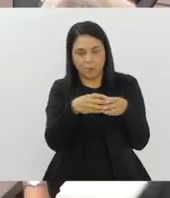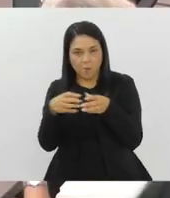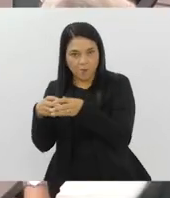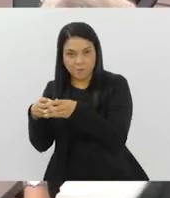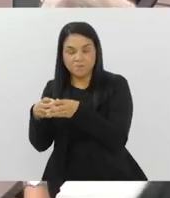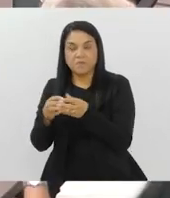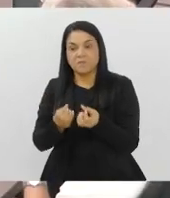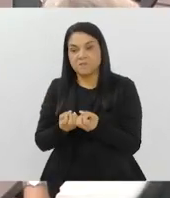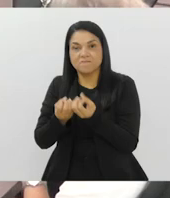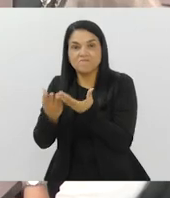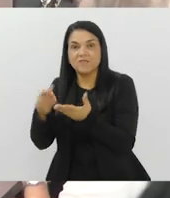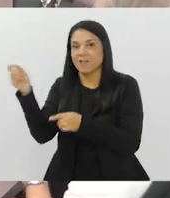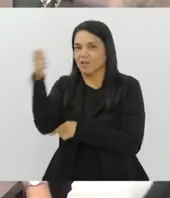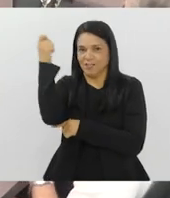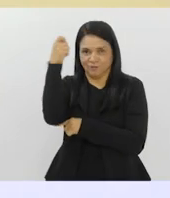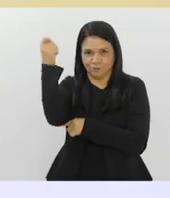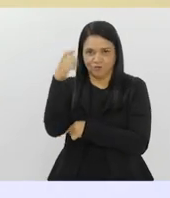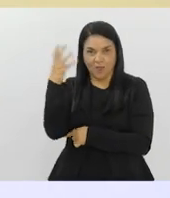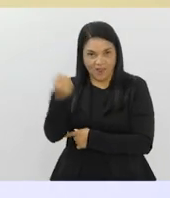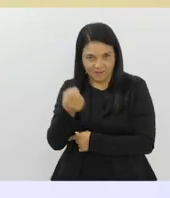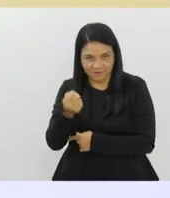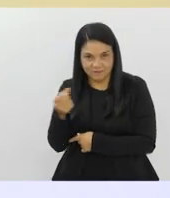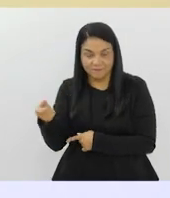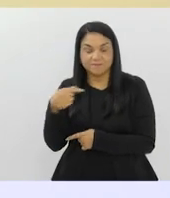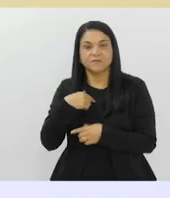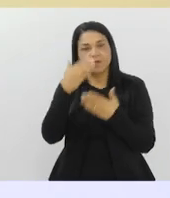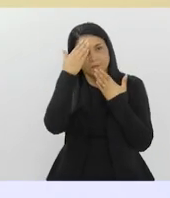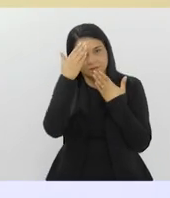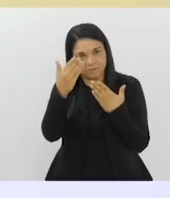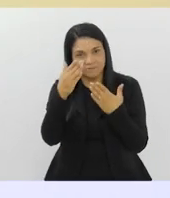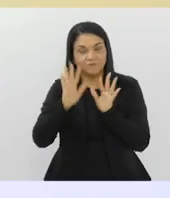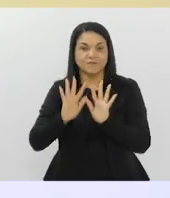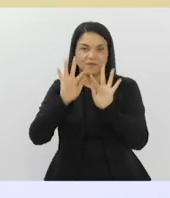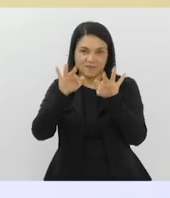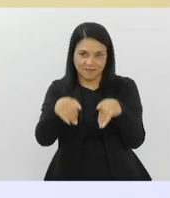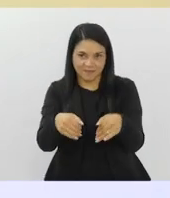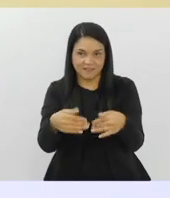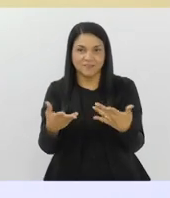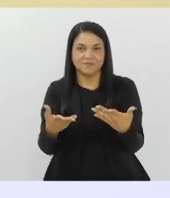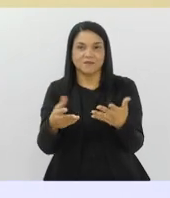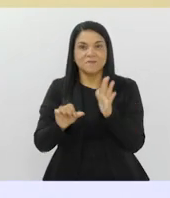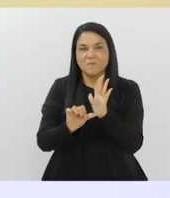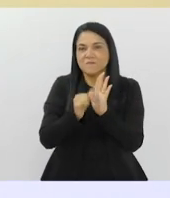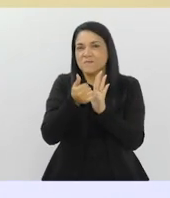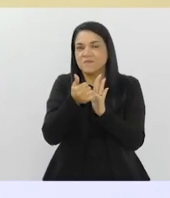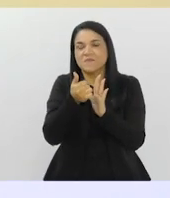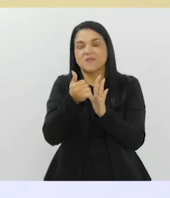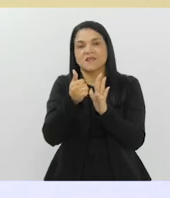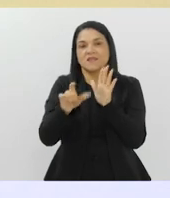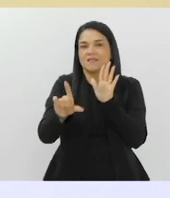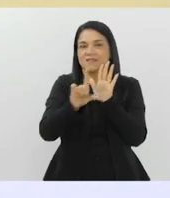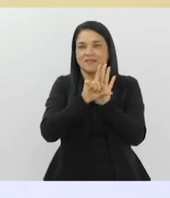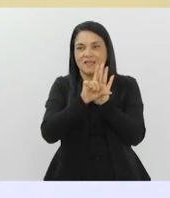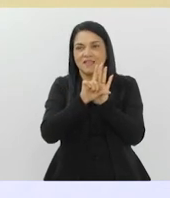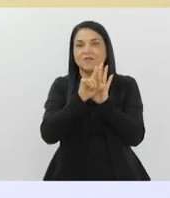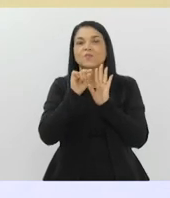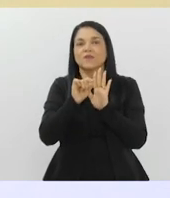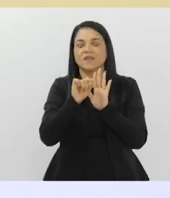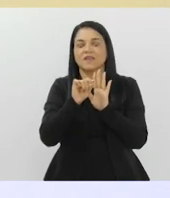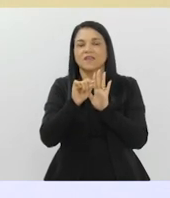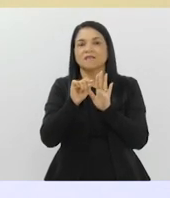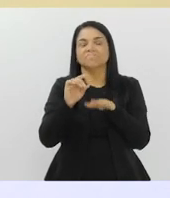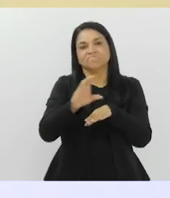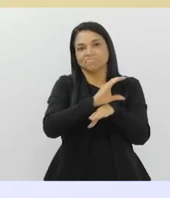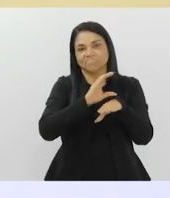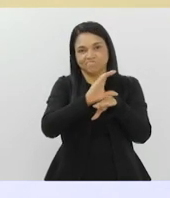gente agradece, eu finalizo aqui, lembrando que a primeira nossa magistral legislação, Constituição Federal, ela já